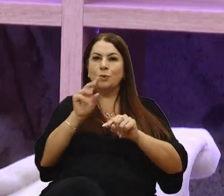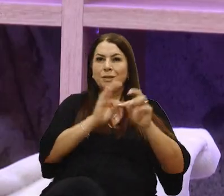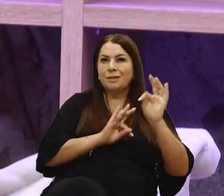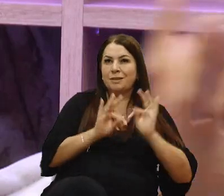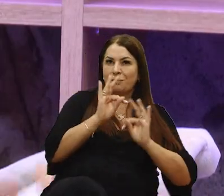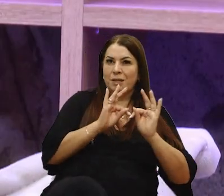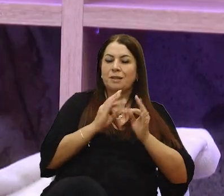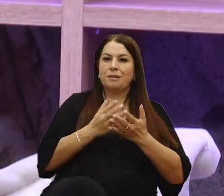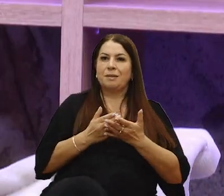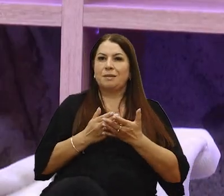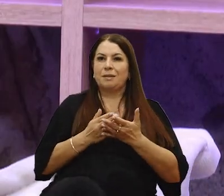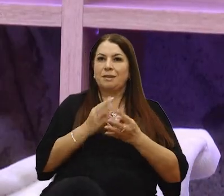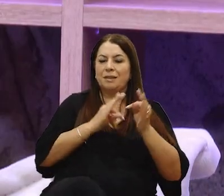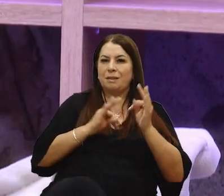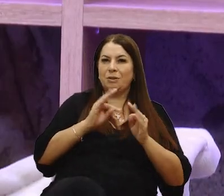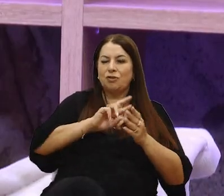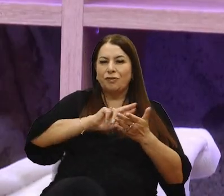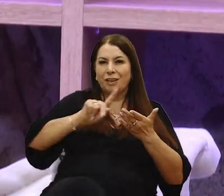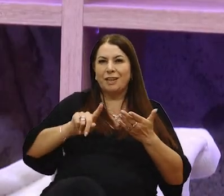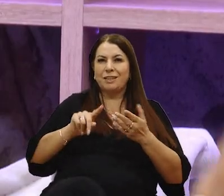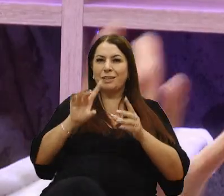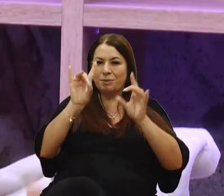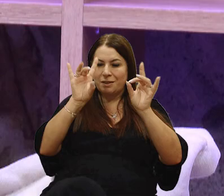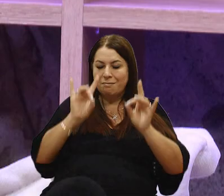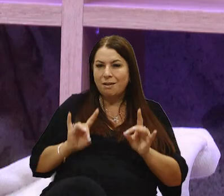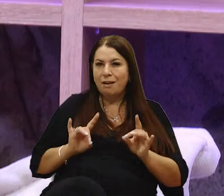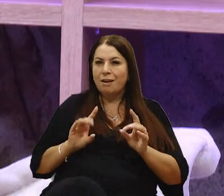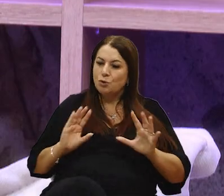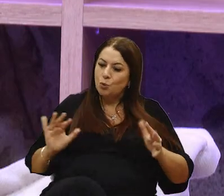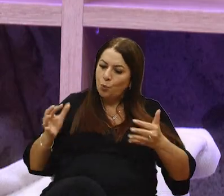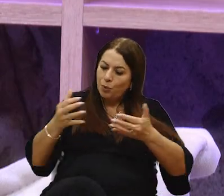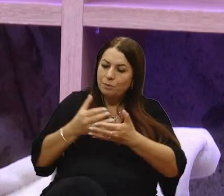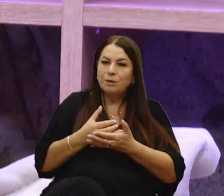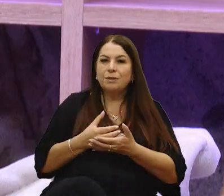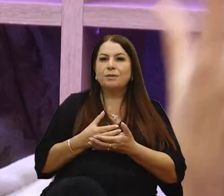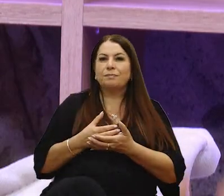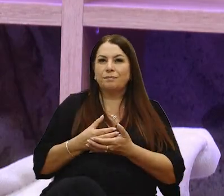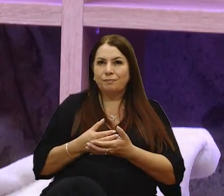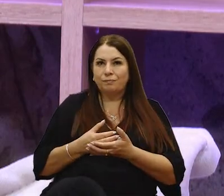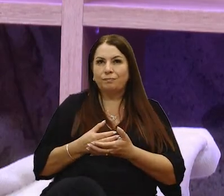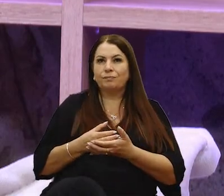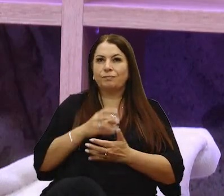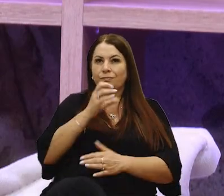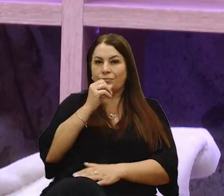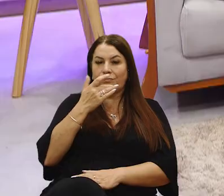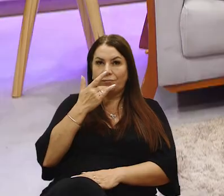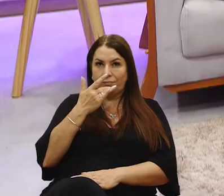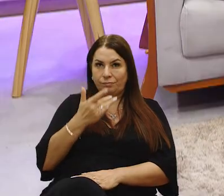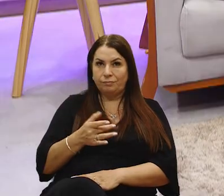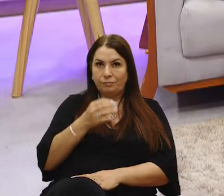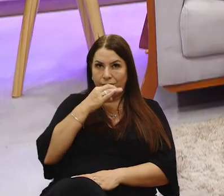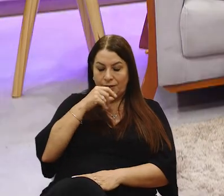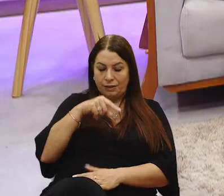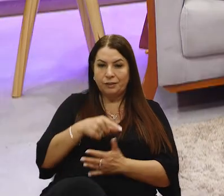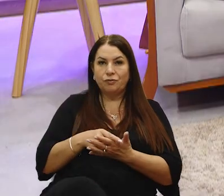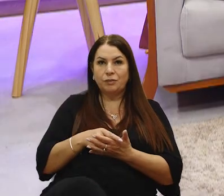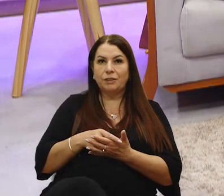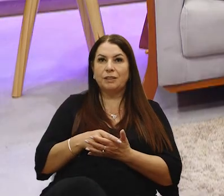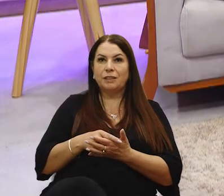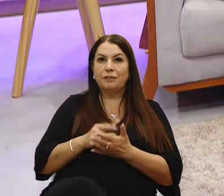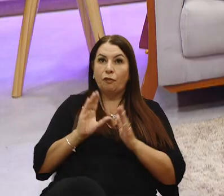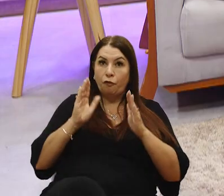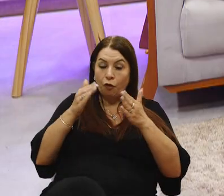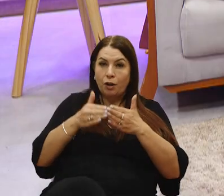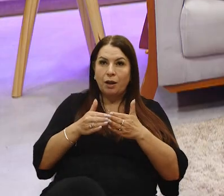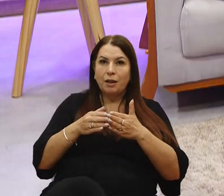ampla opção de tratamentos e de tratamentos multidisciplinares e de acolhimento. Exato, né? Vai ser um sábado de tarde aqui em